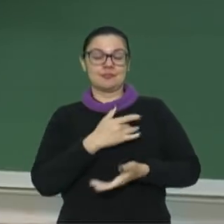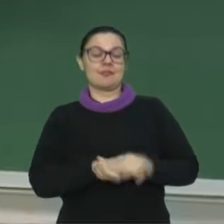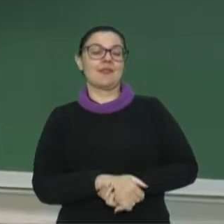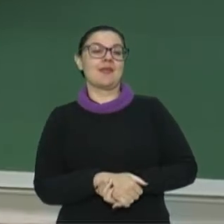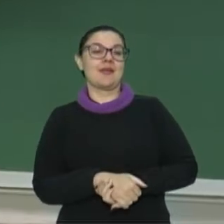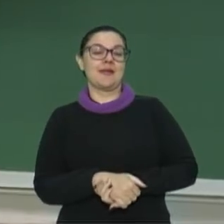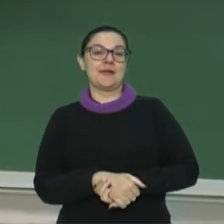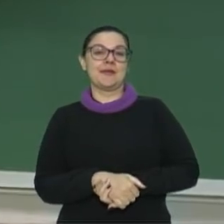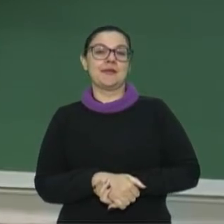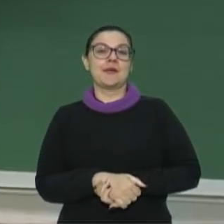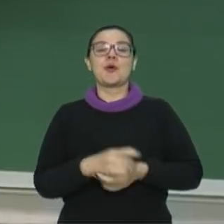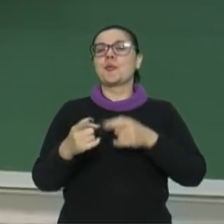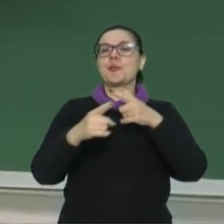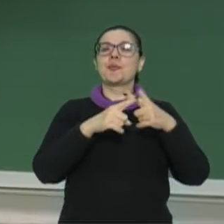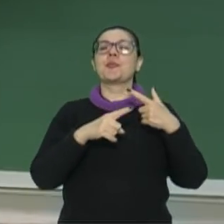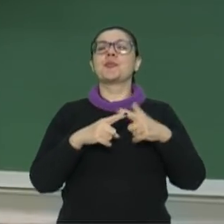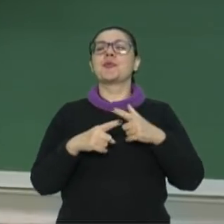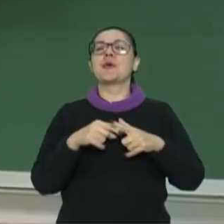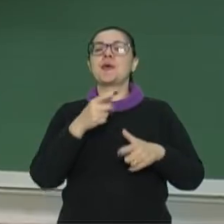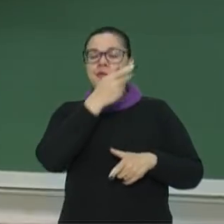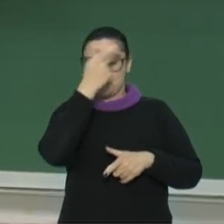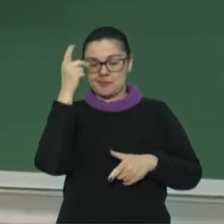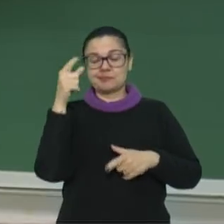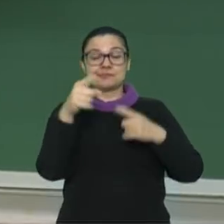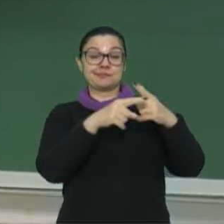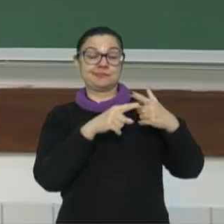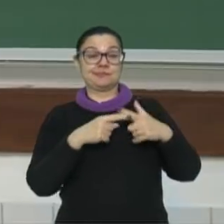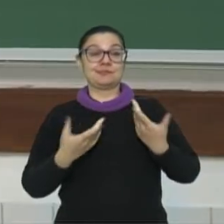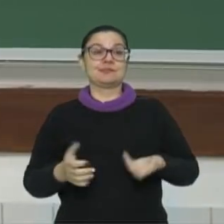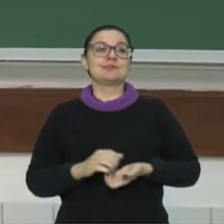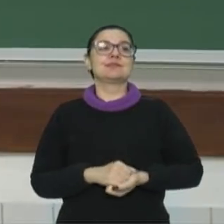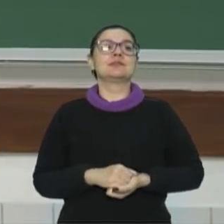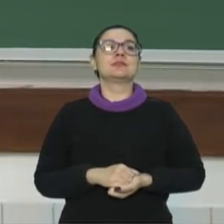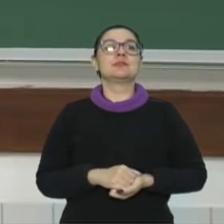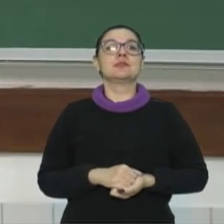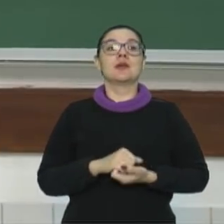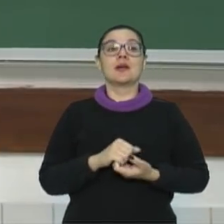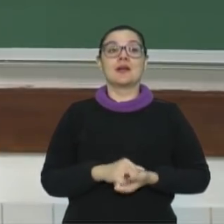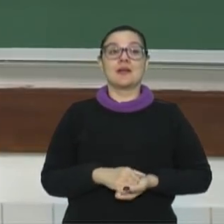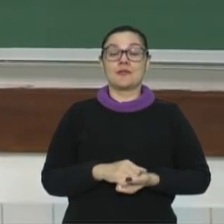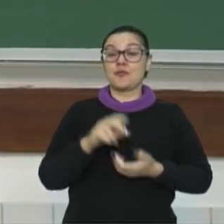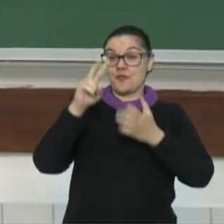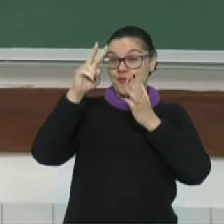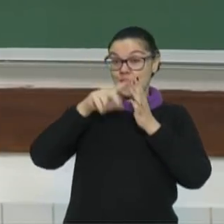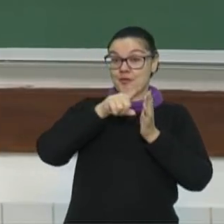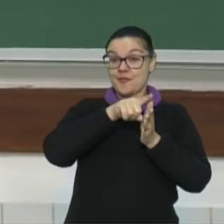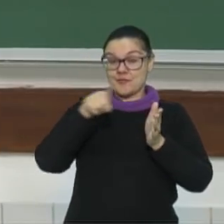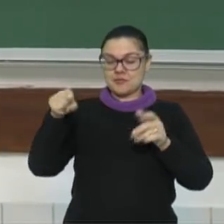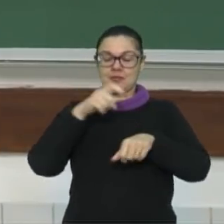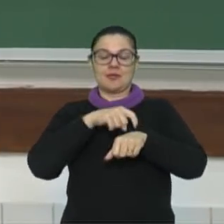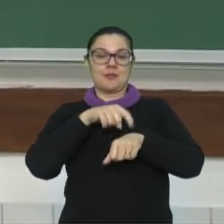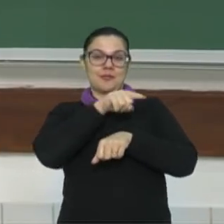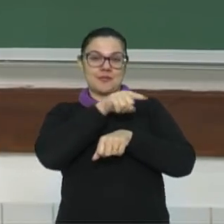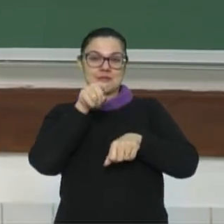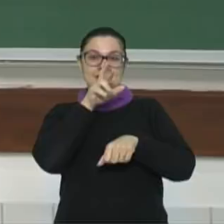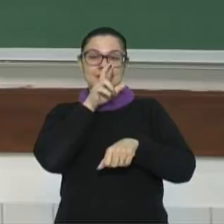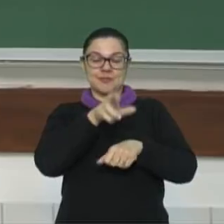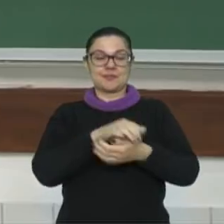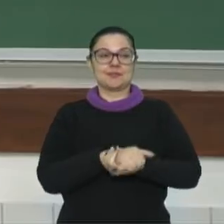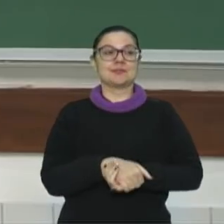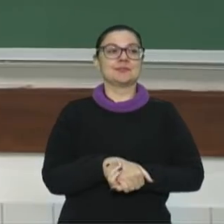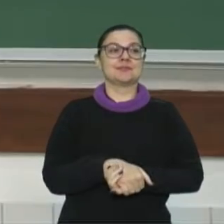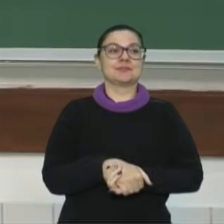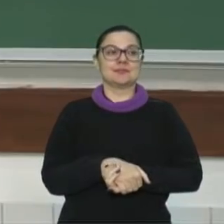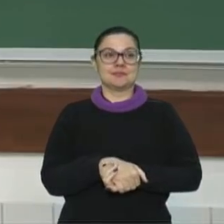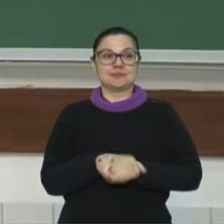que uma pessoa age assim? Causas são razões, né? Vamos ver? Eu vou ler e depois eu vou te dar um tempo para você ver qual delas